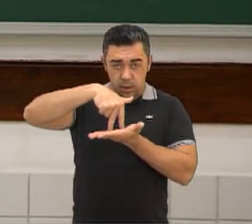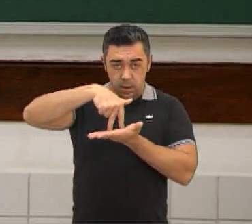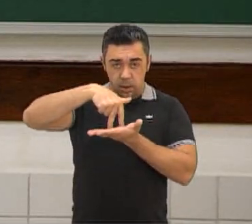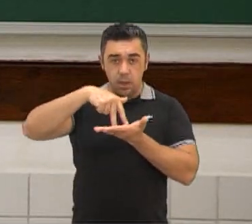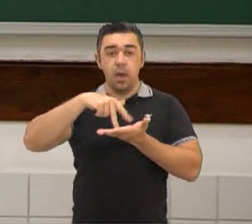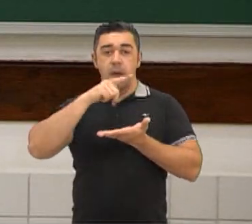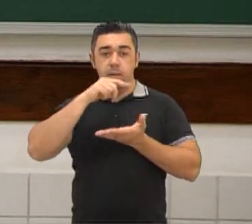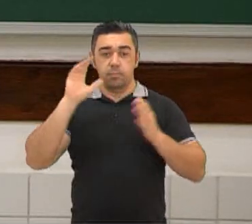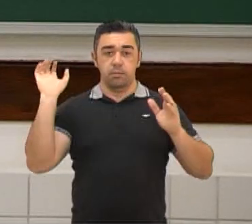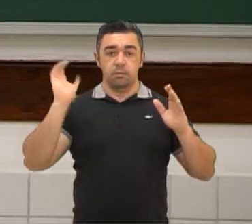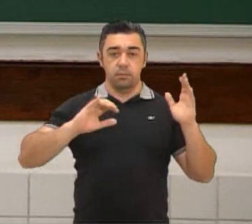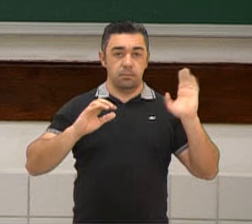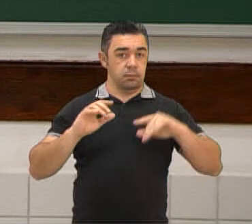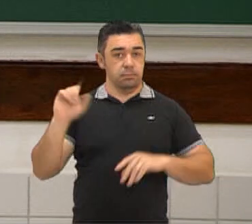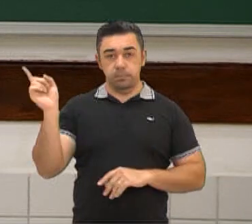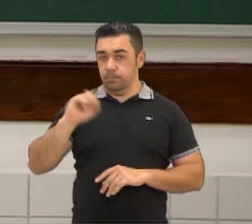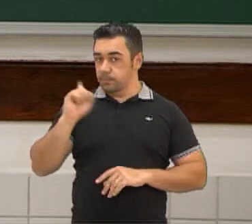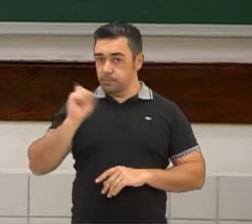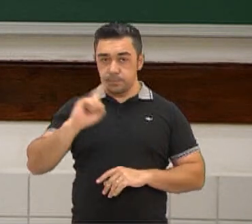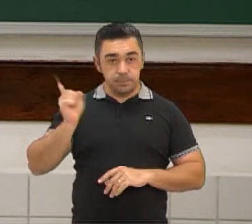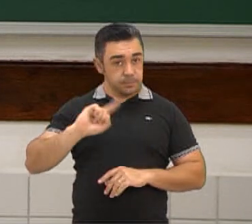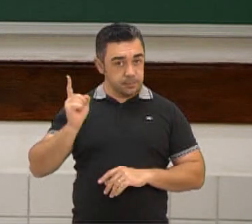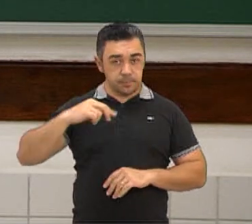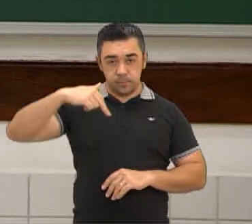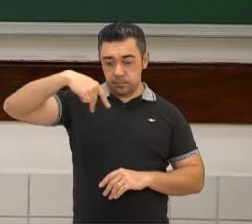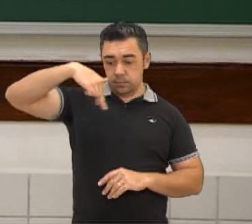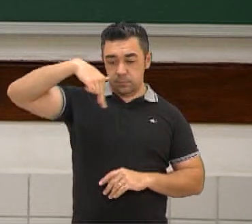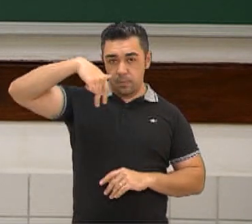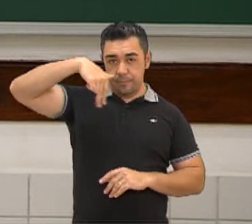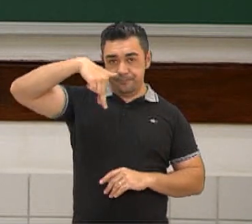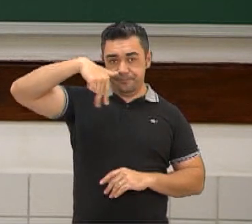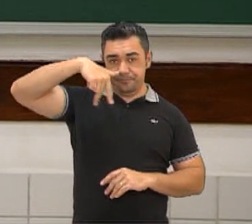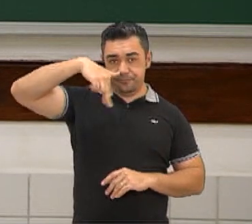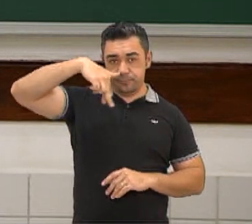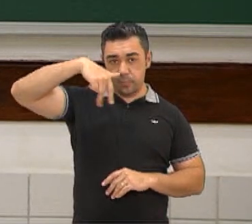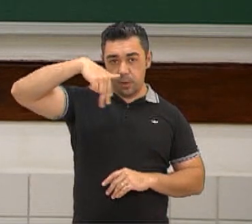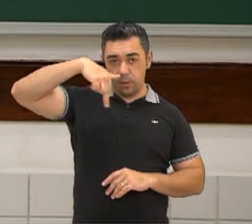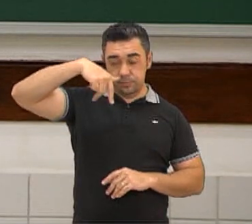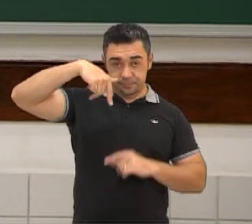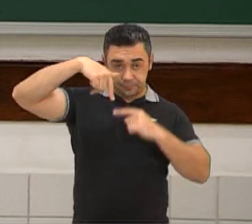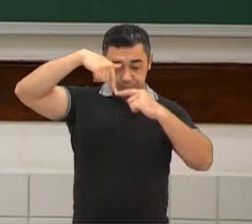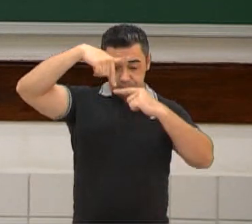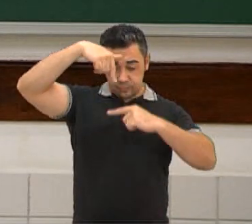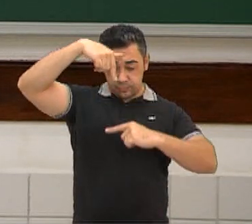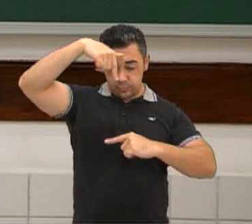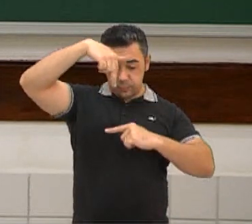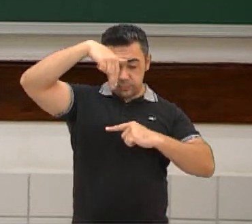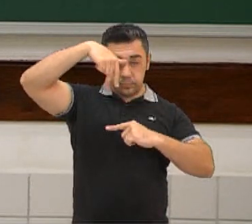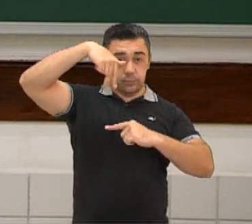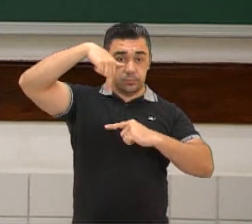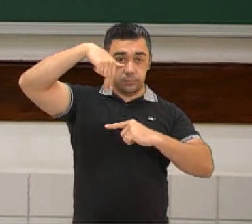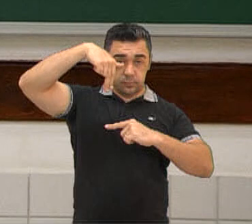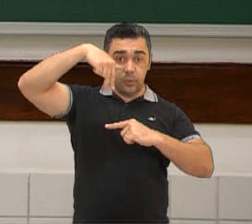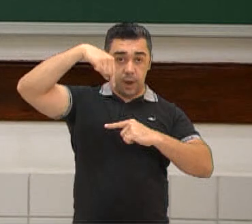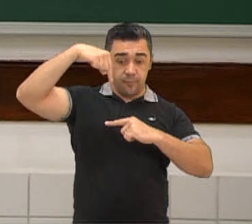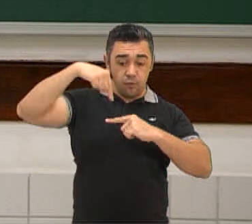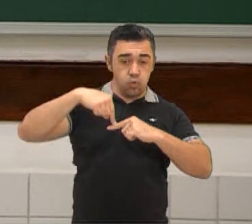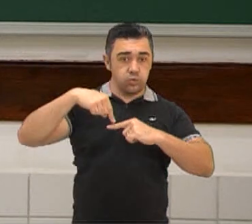pé ali dentro da piscina. Na verdade, não. Eles não tocam o fundo da piscina. Eles têm